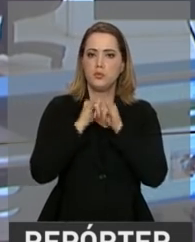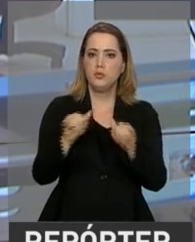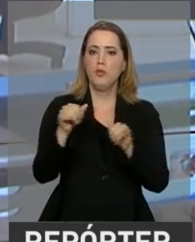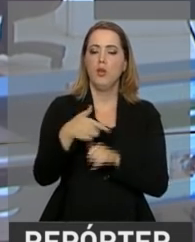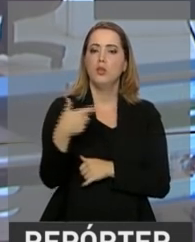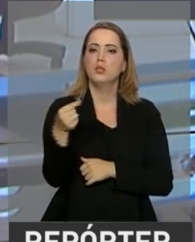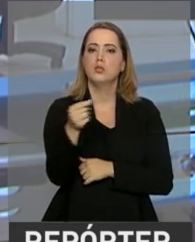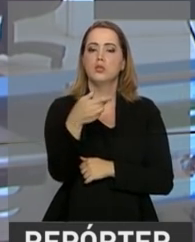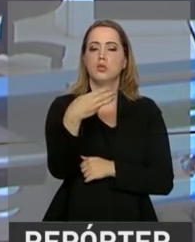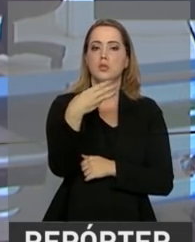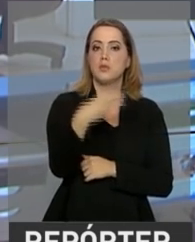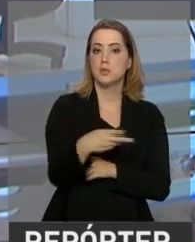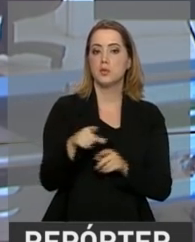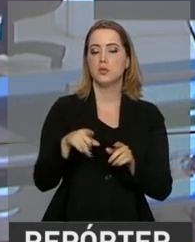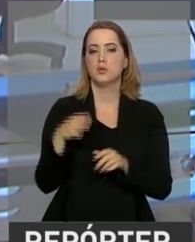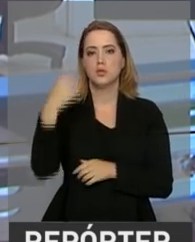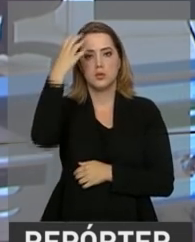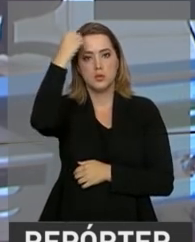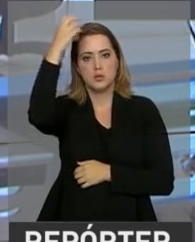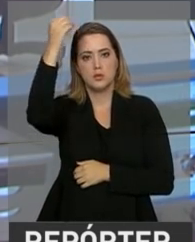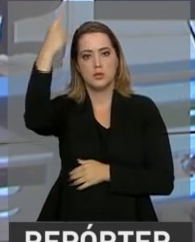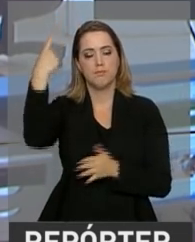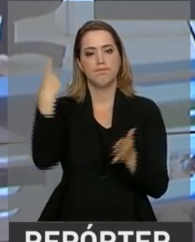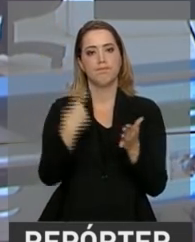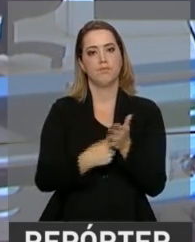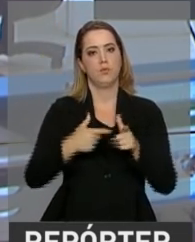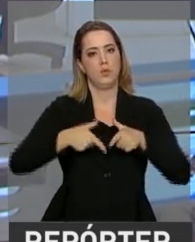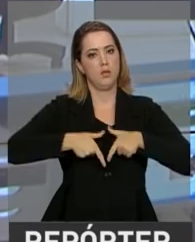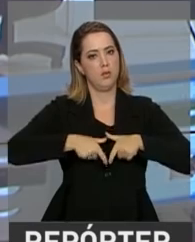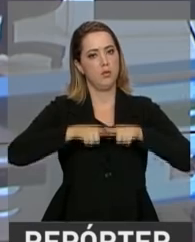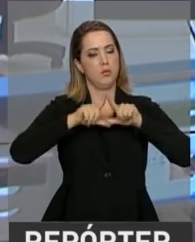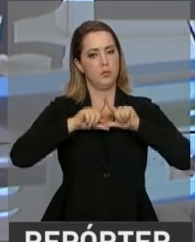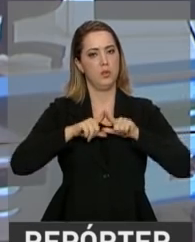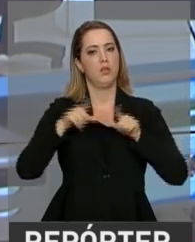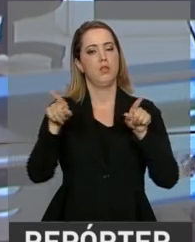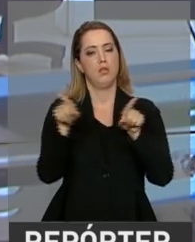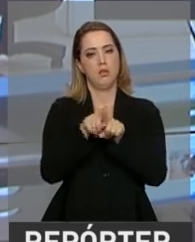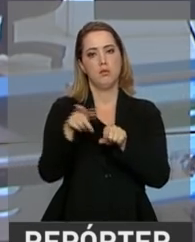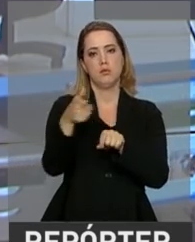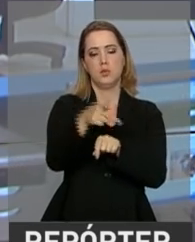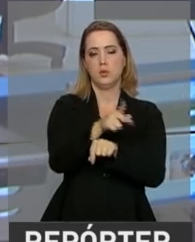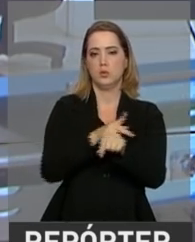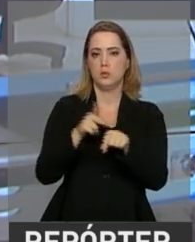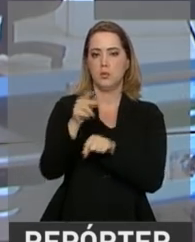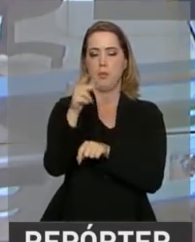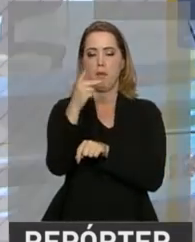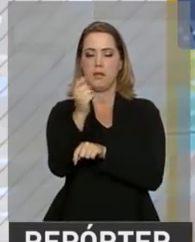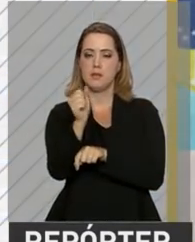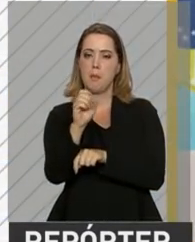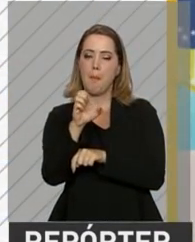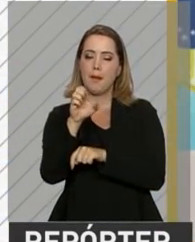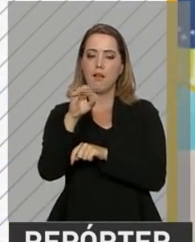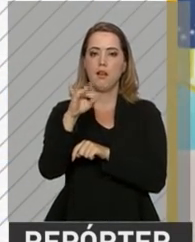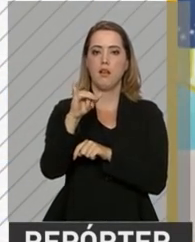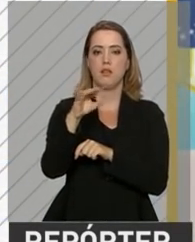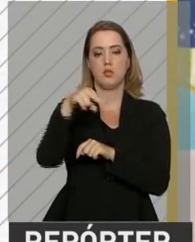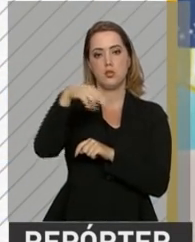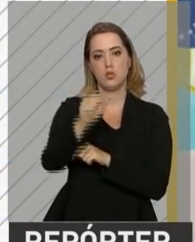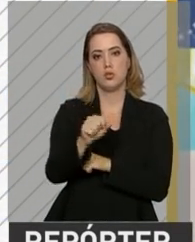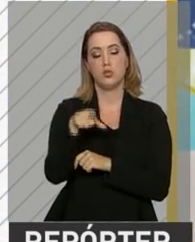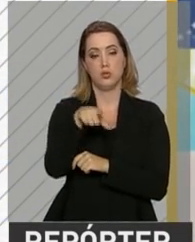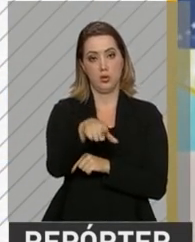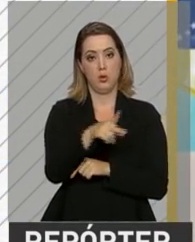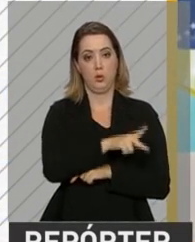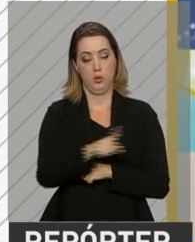Peres em 2013, durante viagem oficial a Israel e à Palestina. O ex-presidente israelense recebeu o